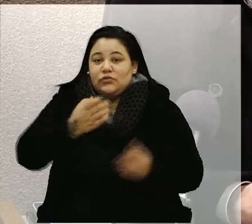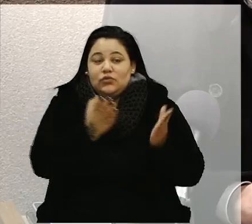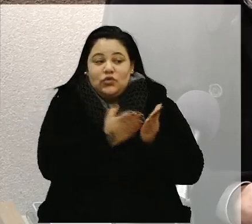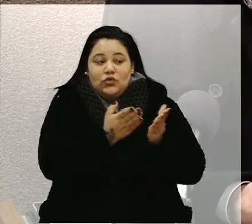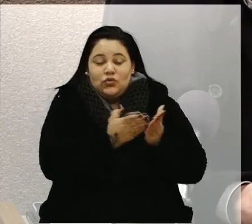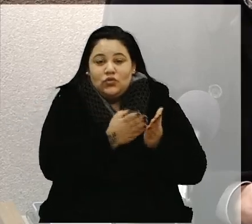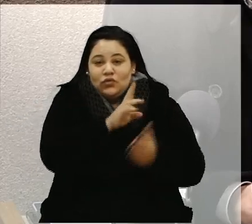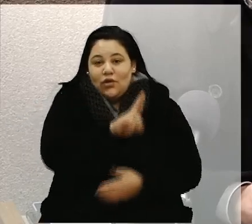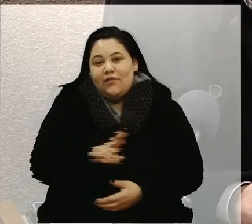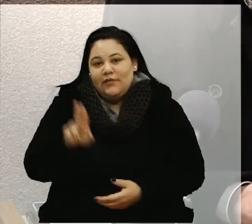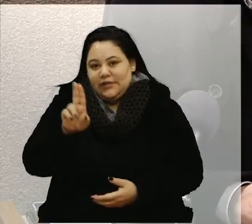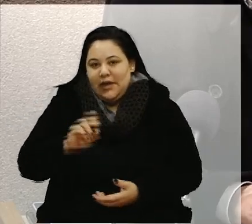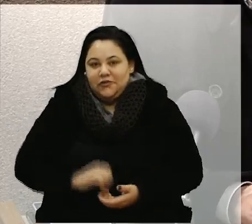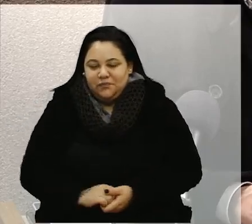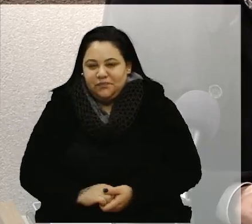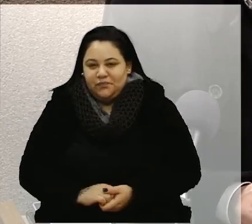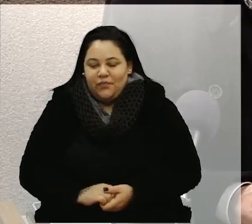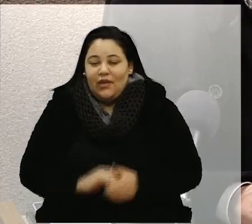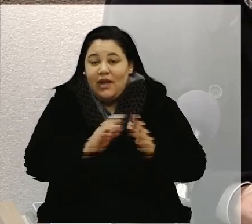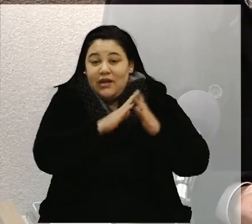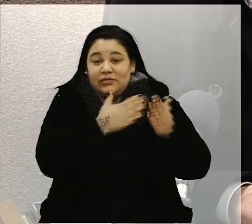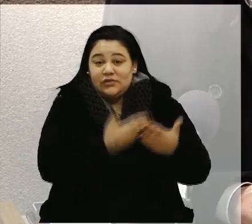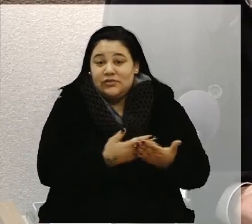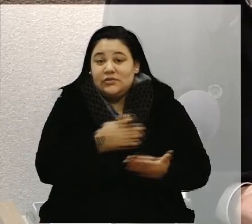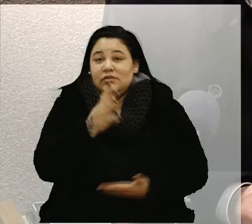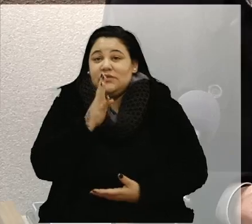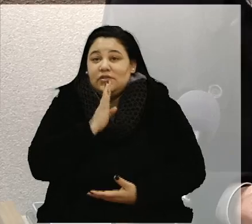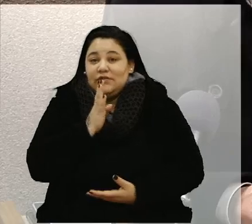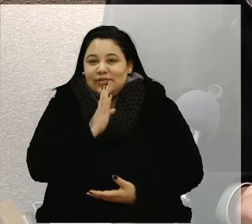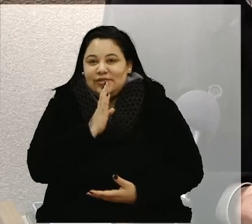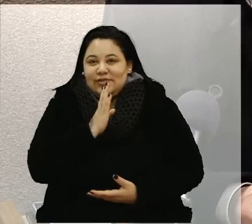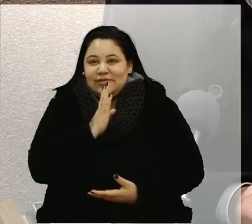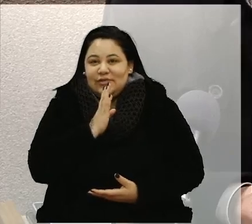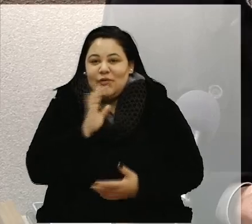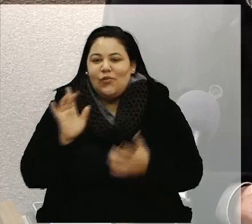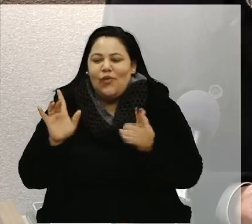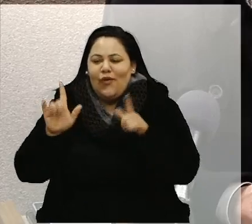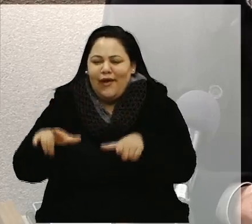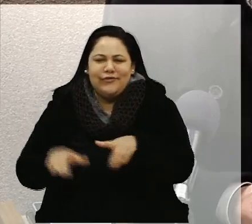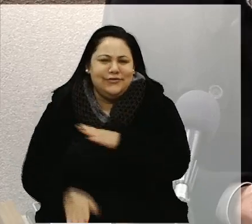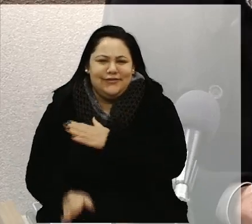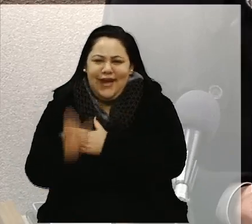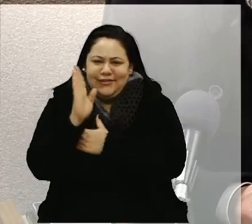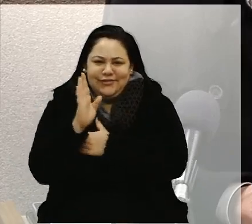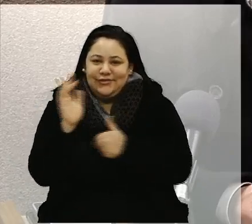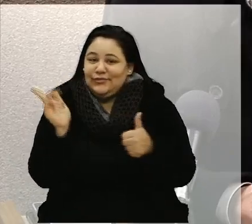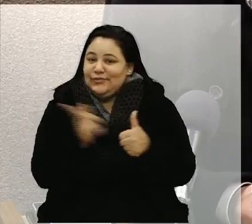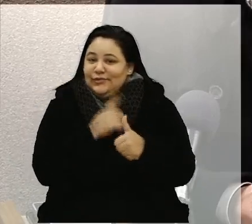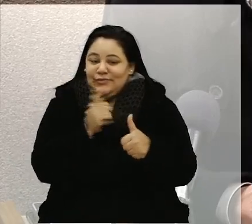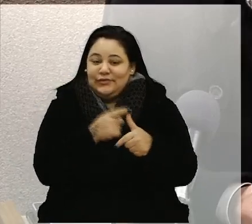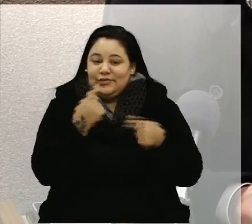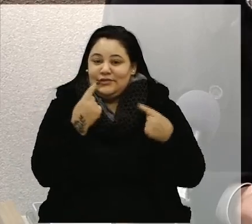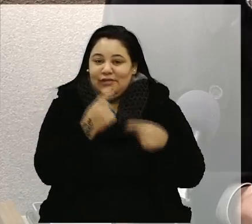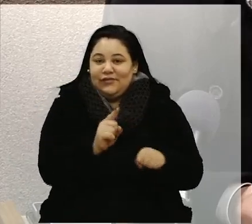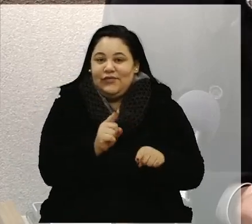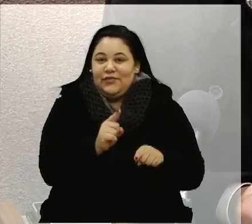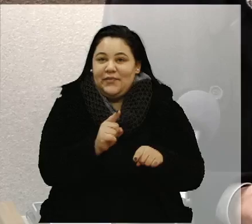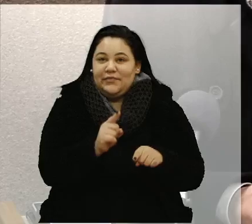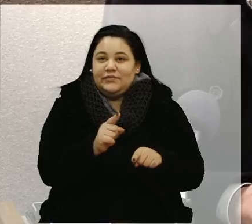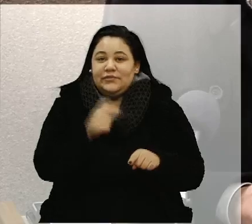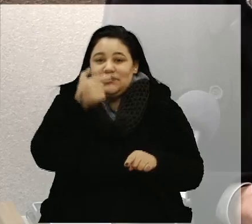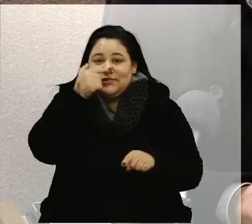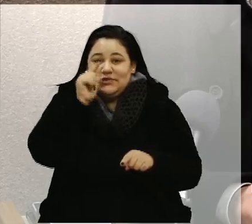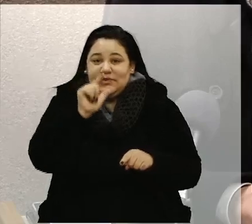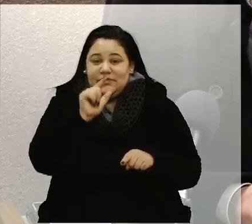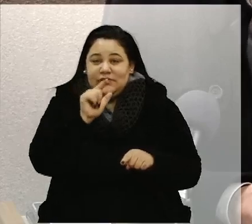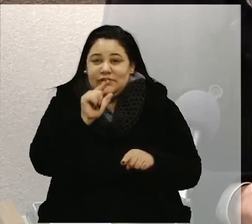acadêmico. O IASIG era mais conhecido como agência de viagens e o primeiro desafio do senhor Geronil foi posicionar a